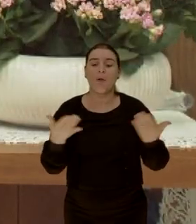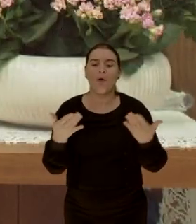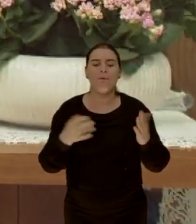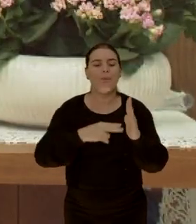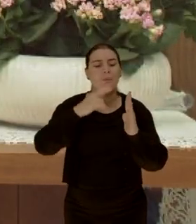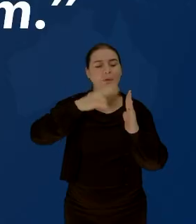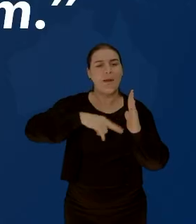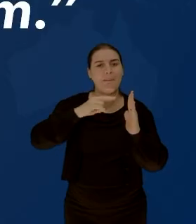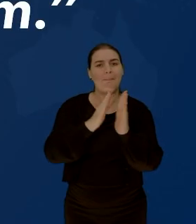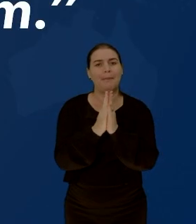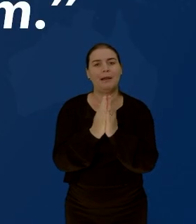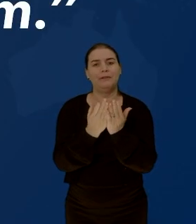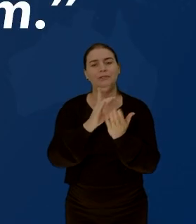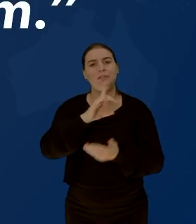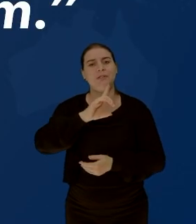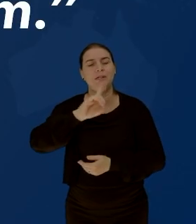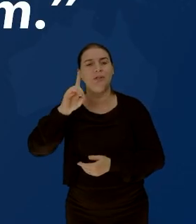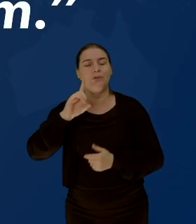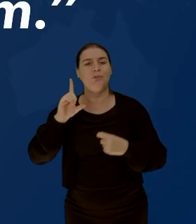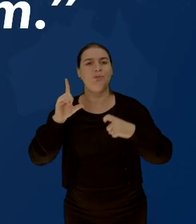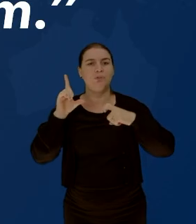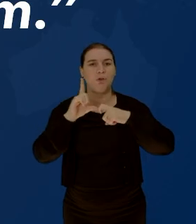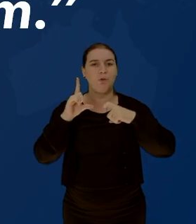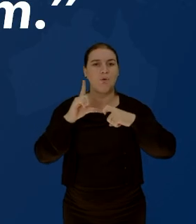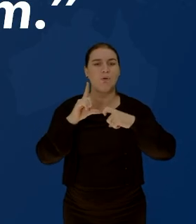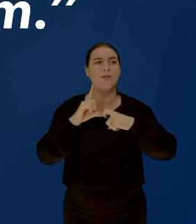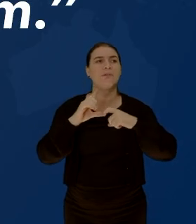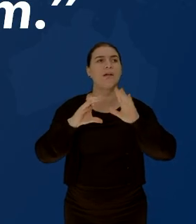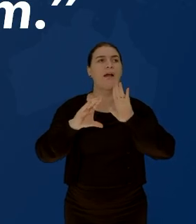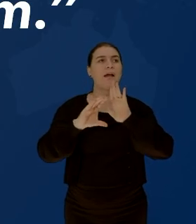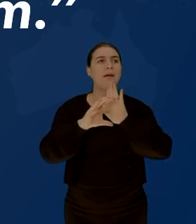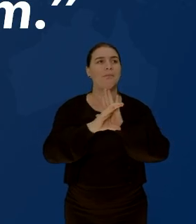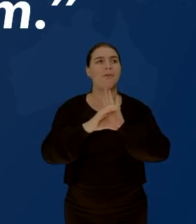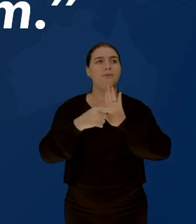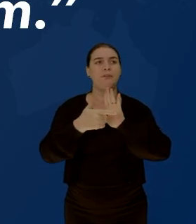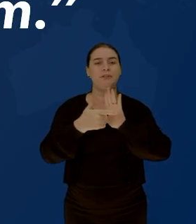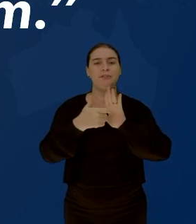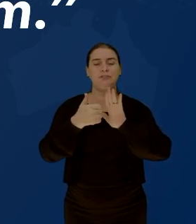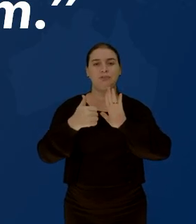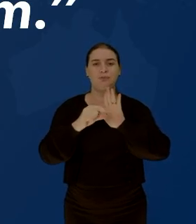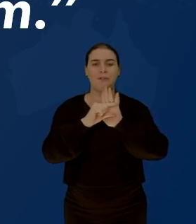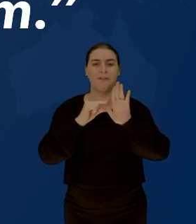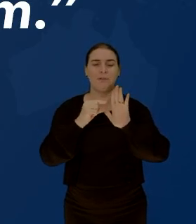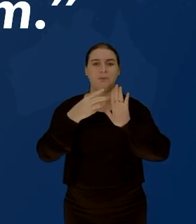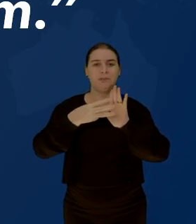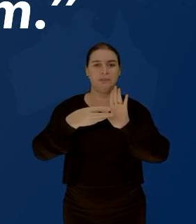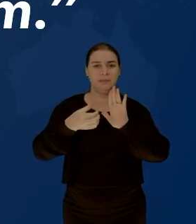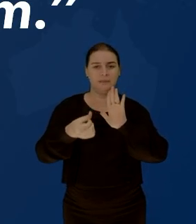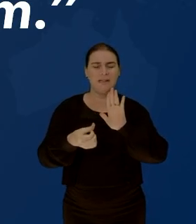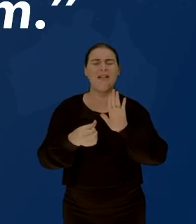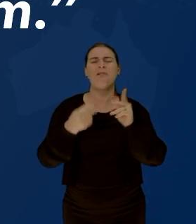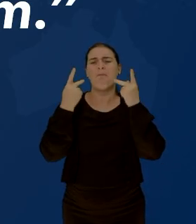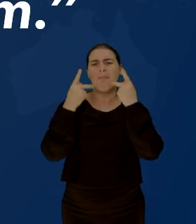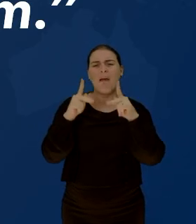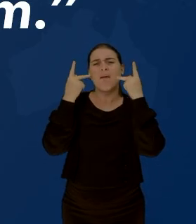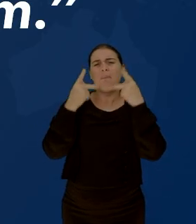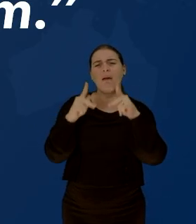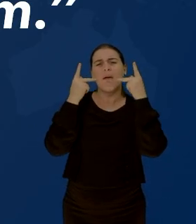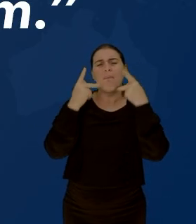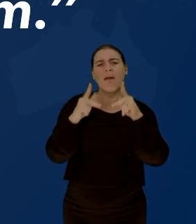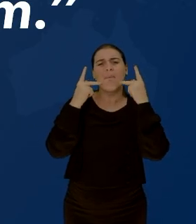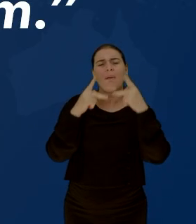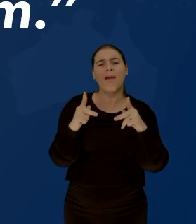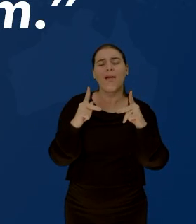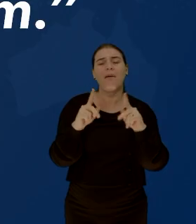Lucas 21, 36. Vamos ler em conjunto, Lucas 21, 36. A gente prega muito, prega. Olha